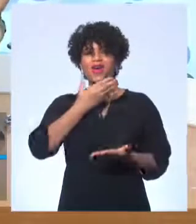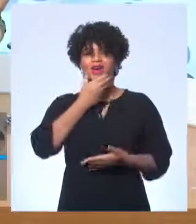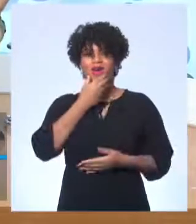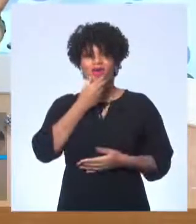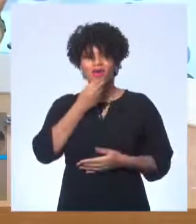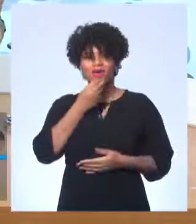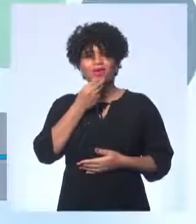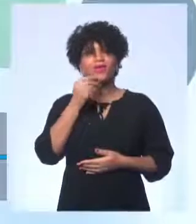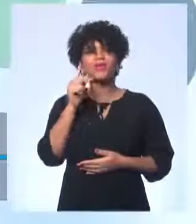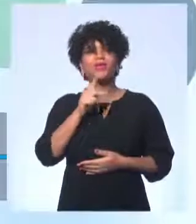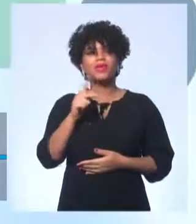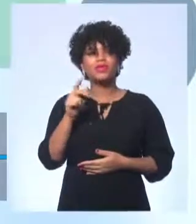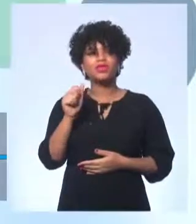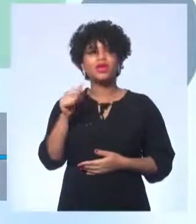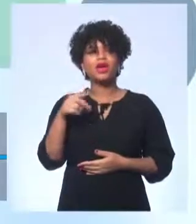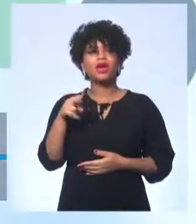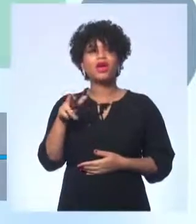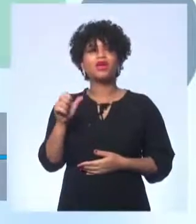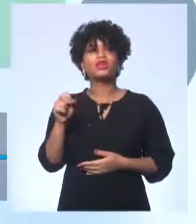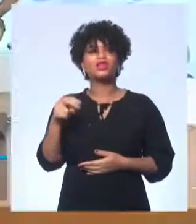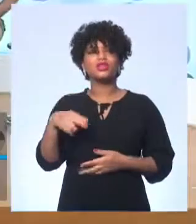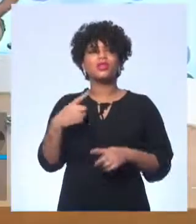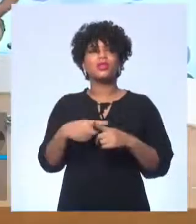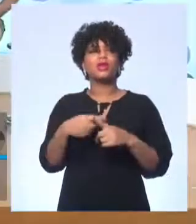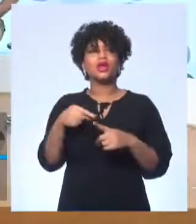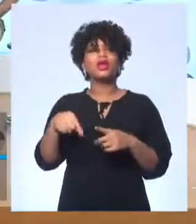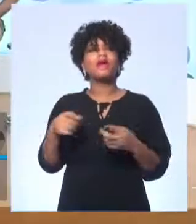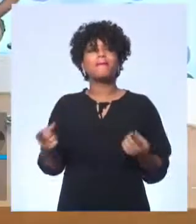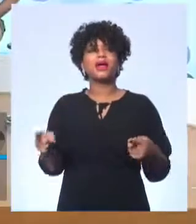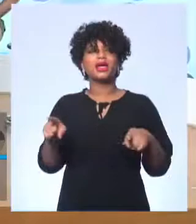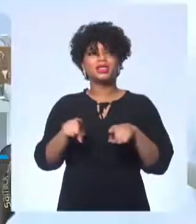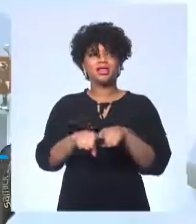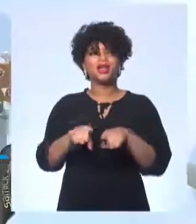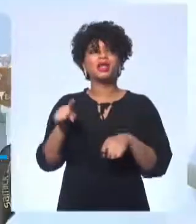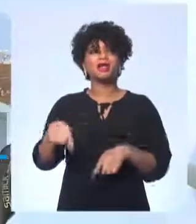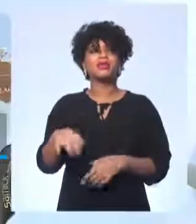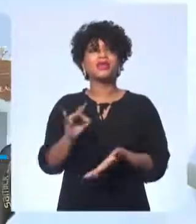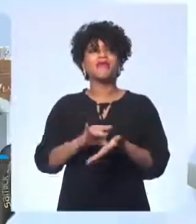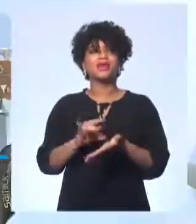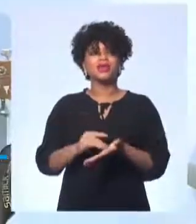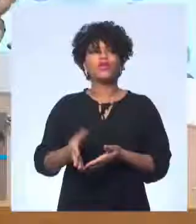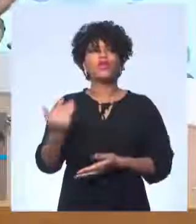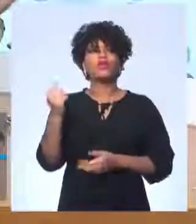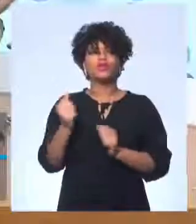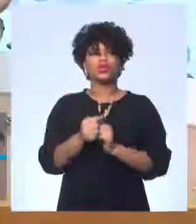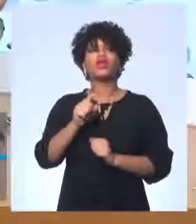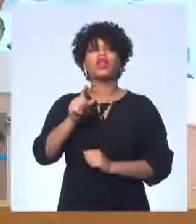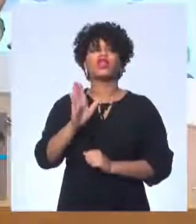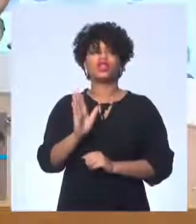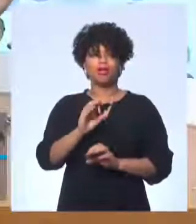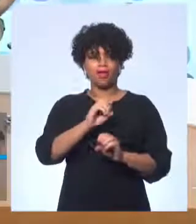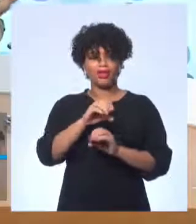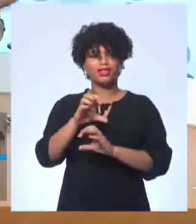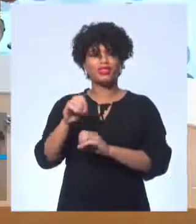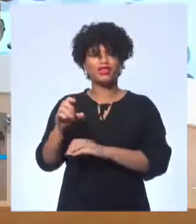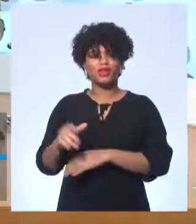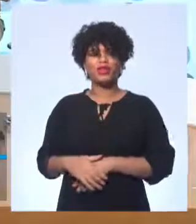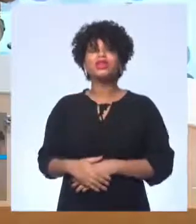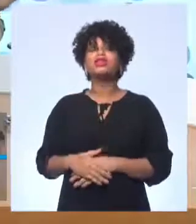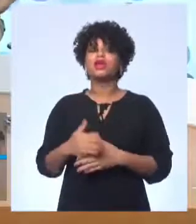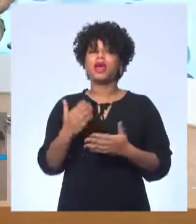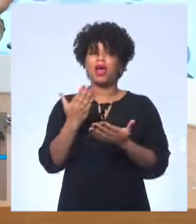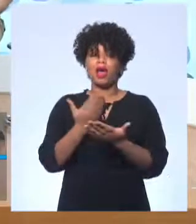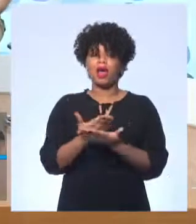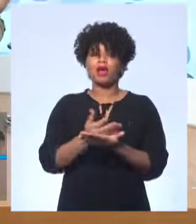falar, porque ele, afinal de contas, é um professor parceiro aqui do Centro de Mídias e deu muitas aulas de eletivas